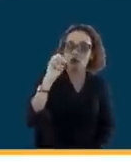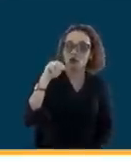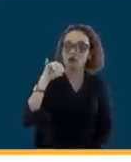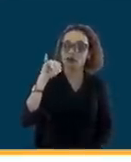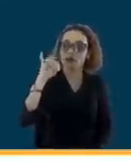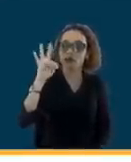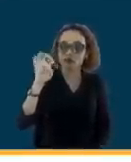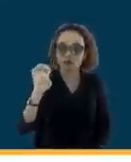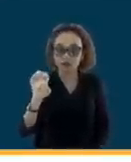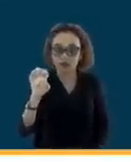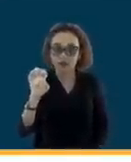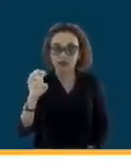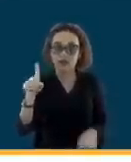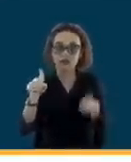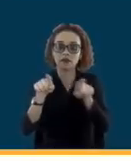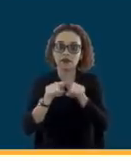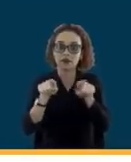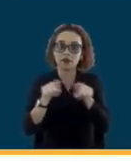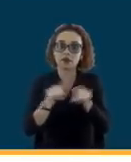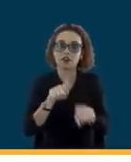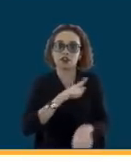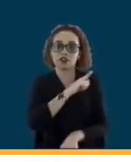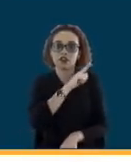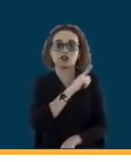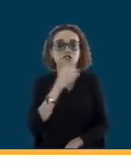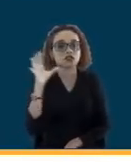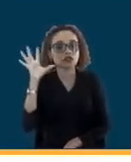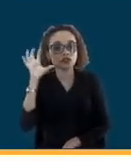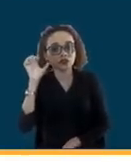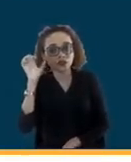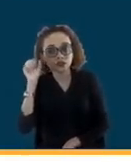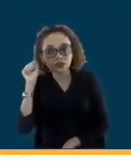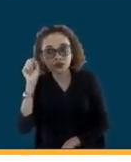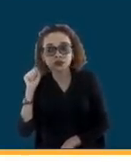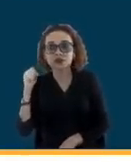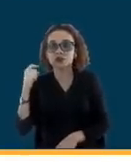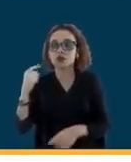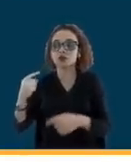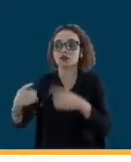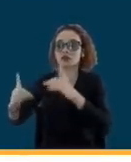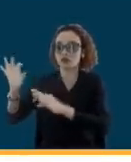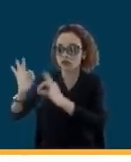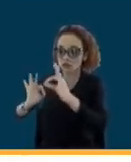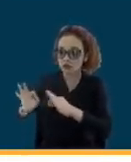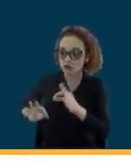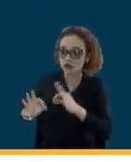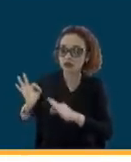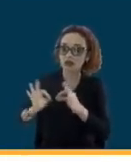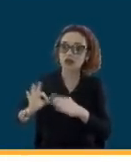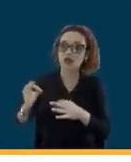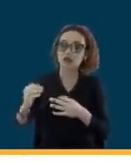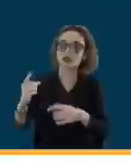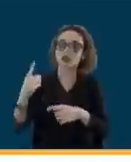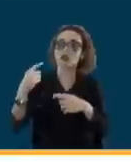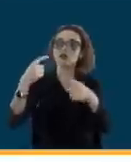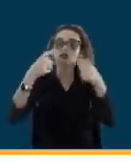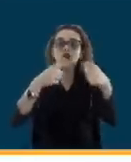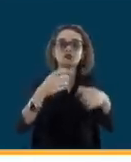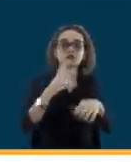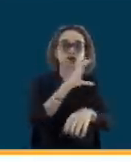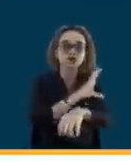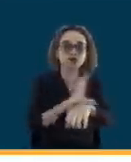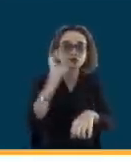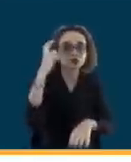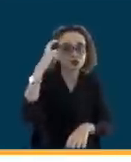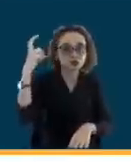gestores ouçam as suas organizações, ouçam os pontos de cultura, as redes dos pontos de cultura. Ou seja, todo mundo agora